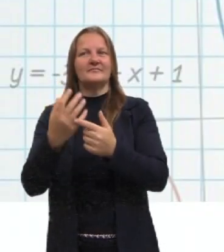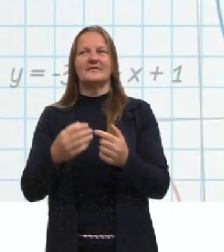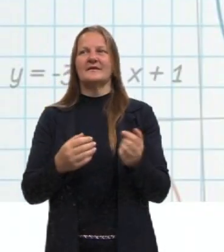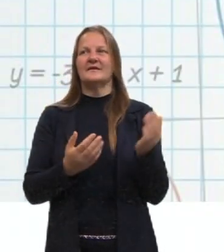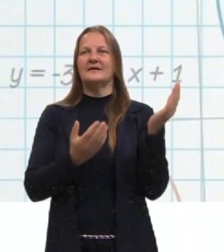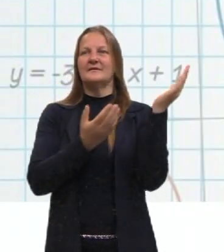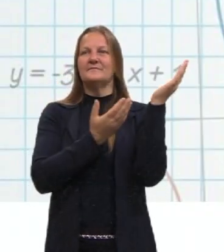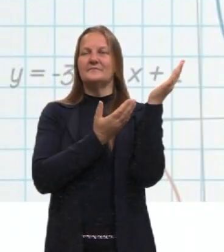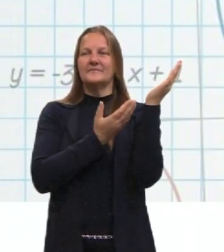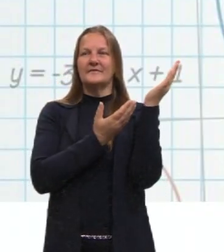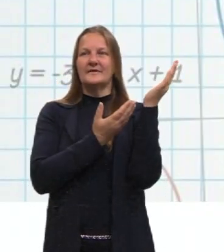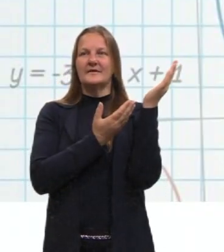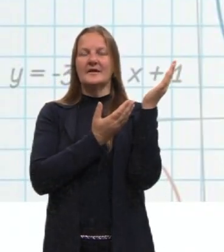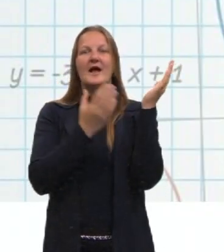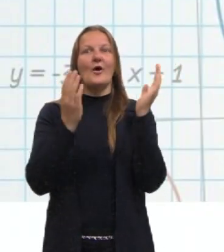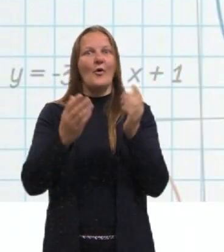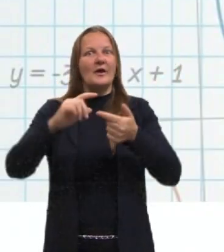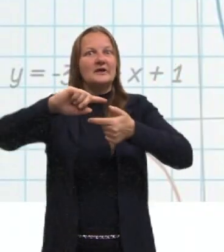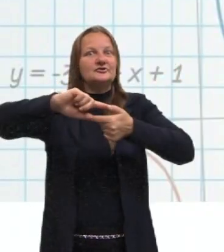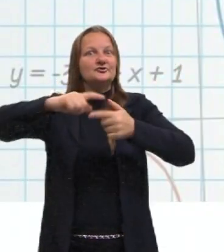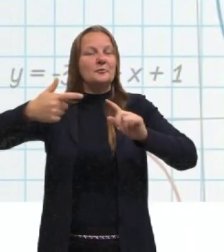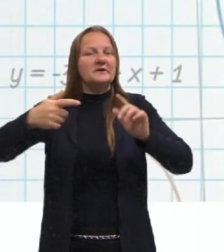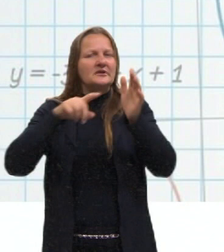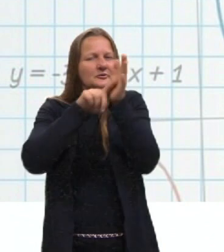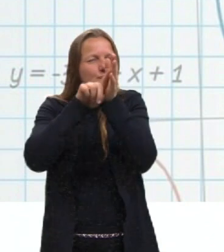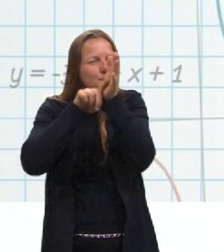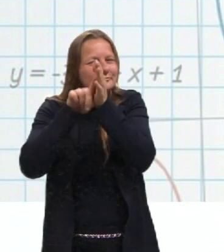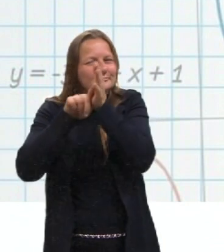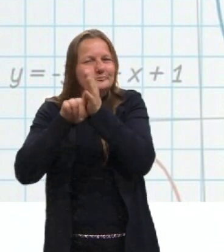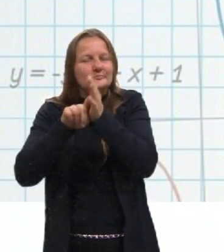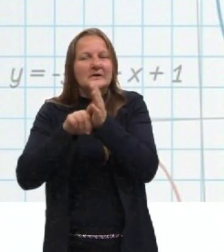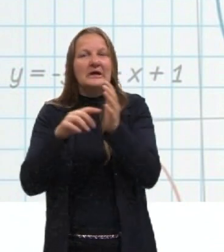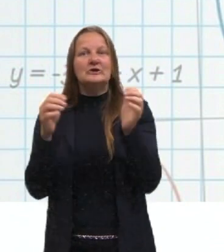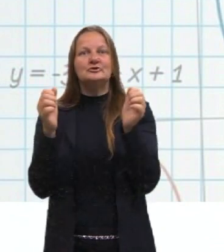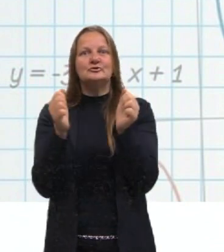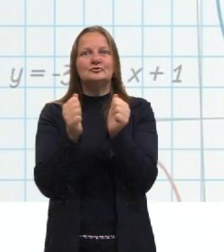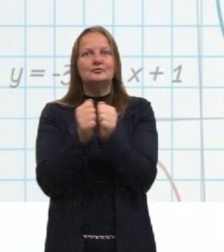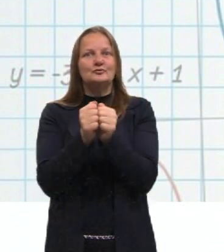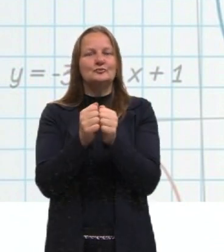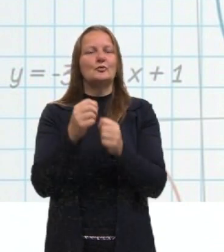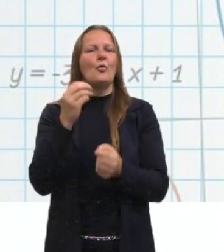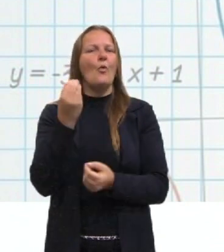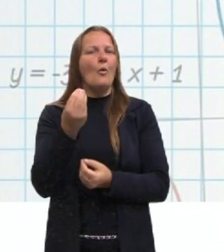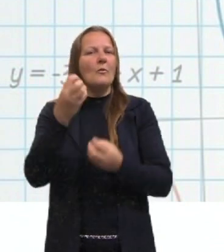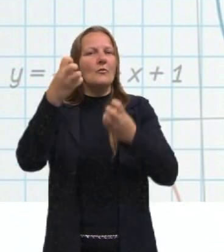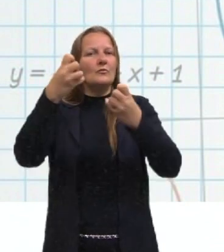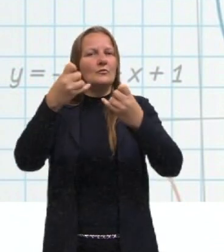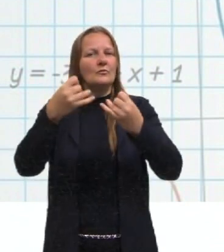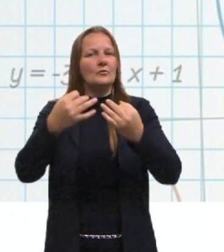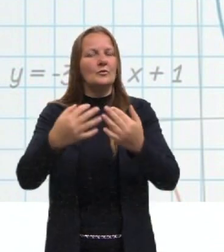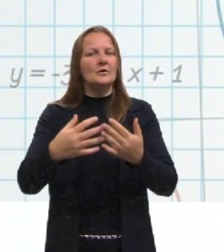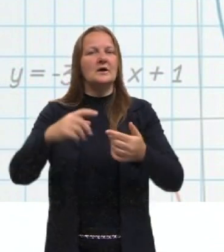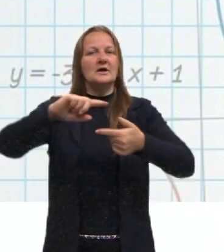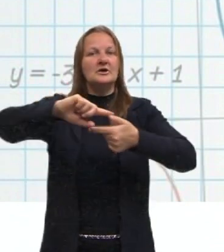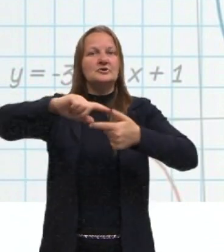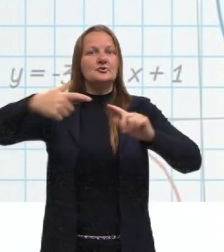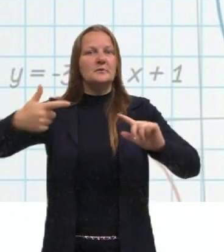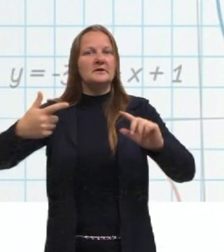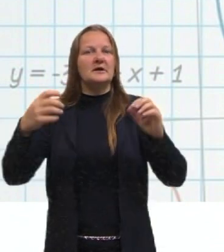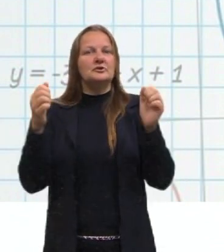geometria analítica. A geometria analítica, ela trabalha justamente, né, essa parte da